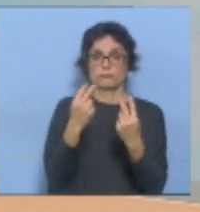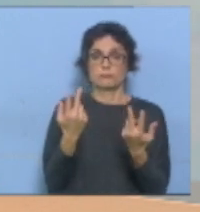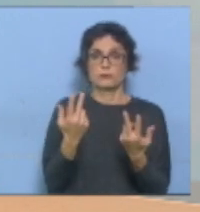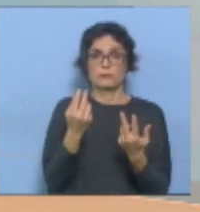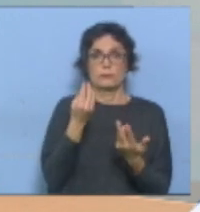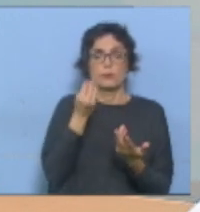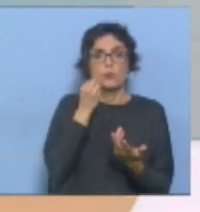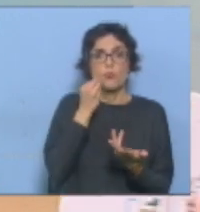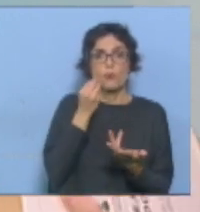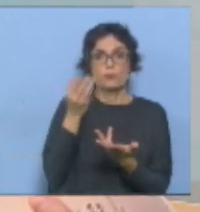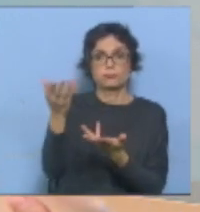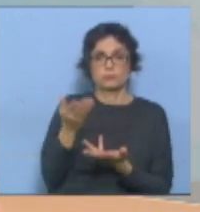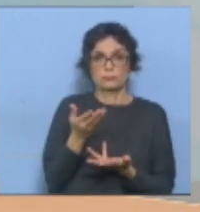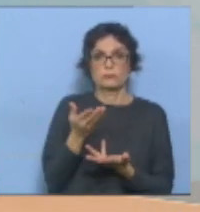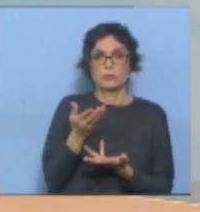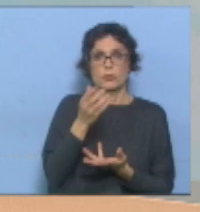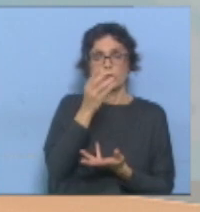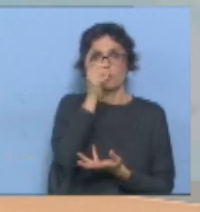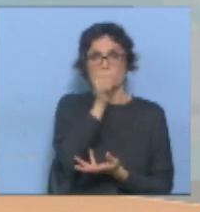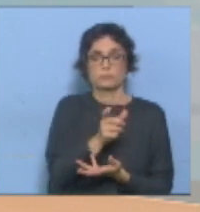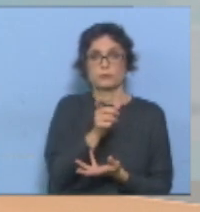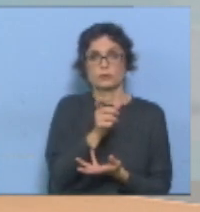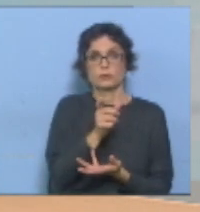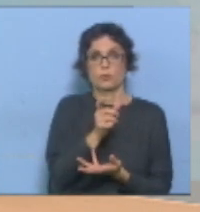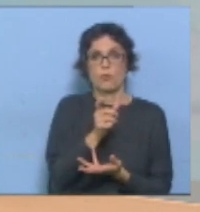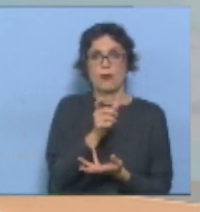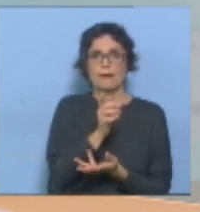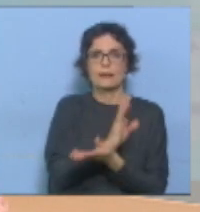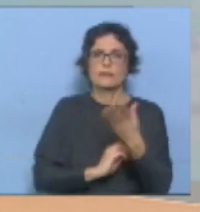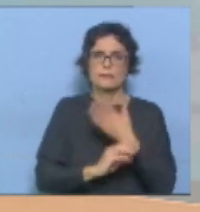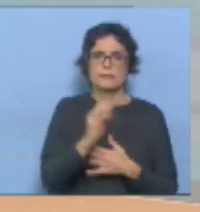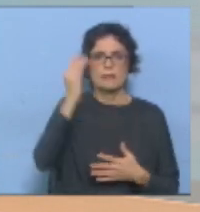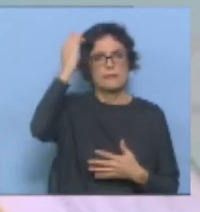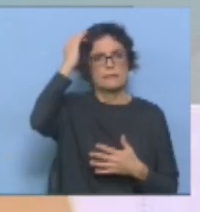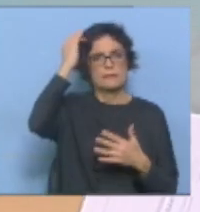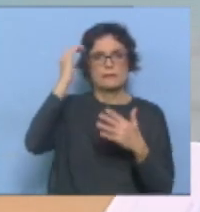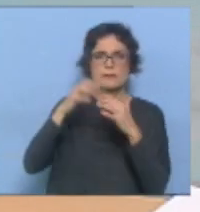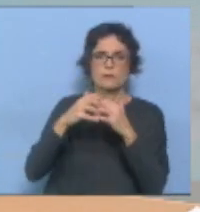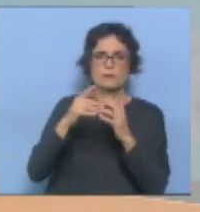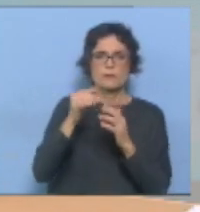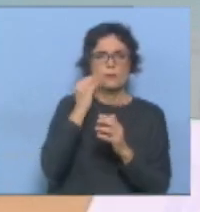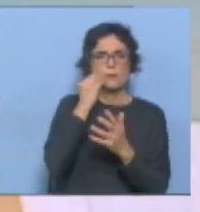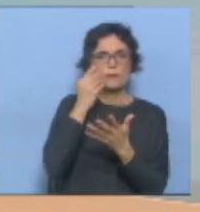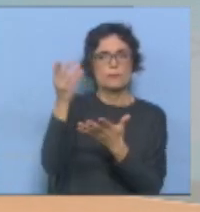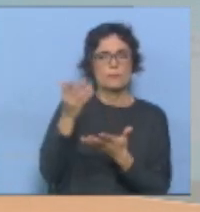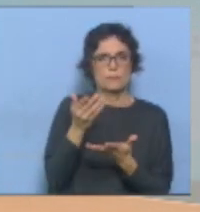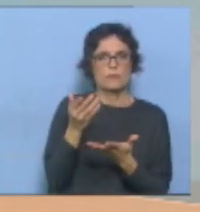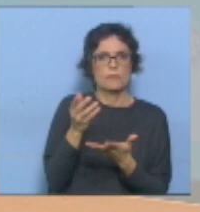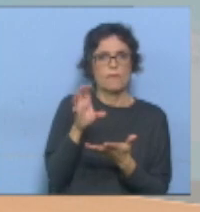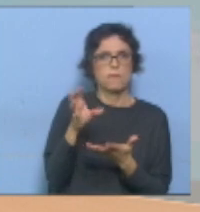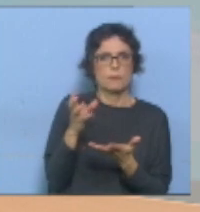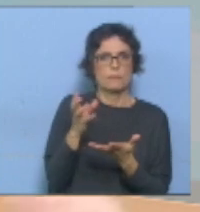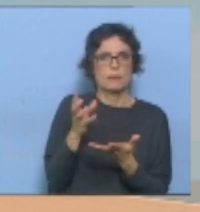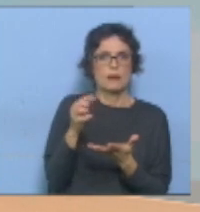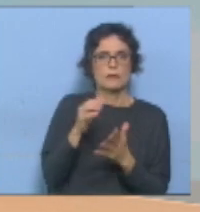para acolher uma pessoa com deficiência intelectual numa paróquia, qual é a melhor atitude, o que é que se pode fazer, o que é que a paróquia pode